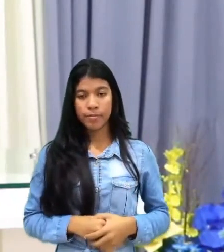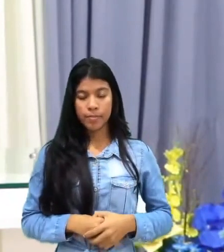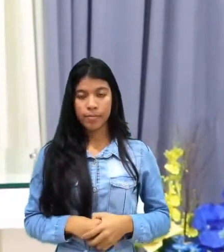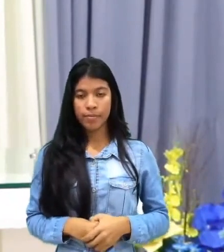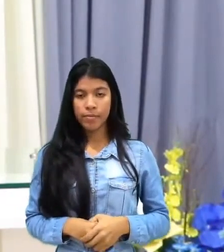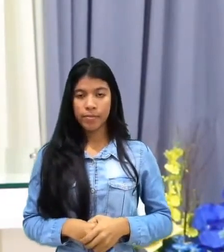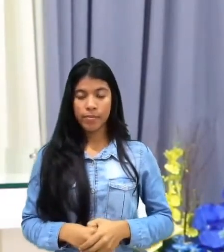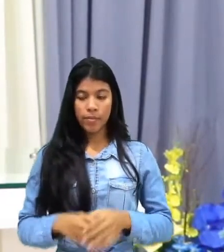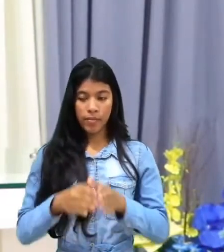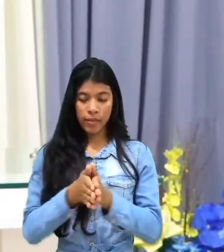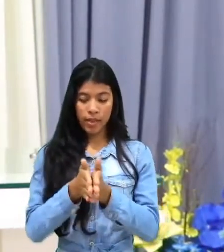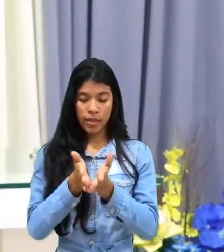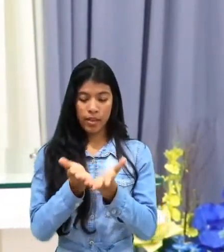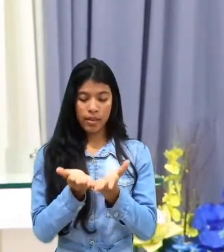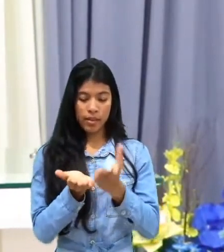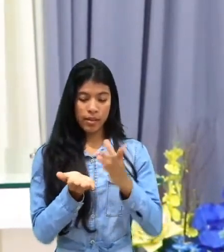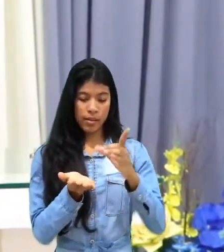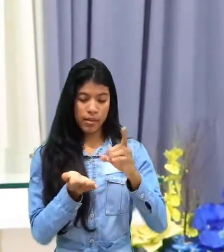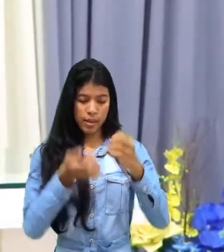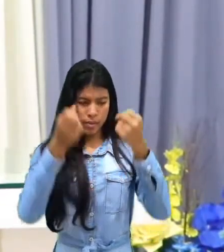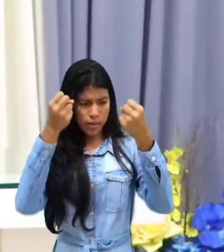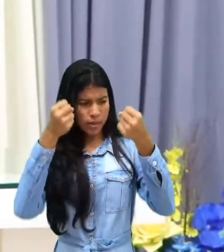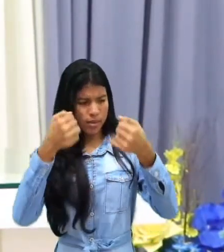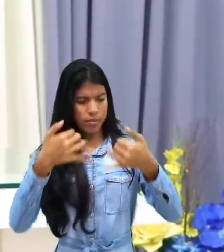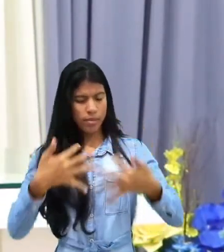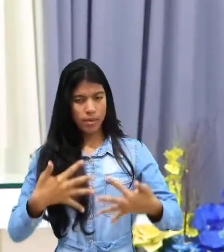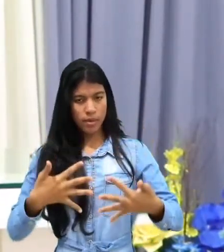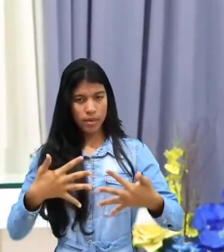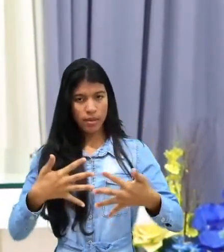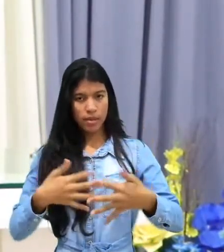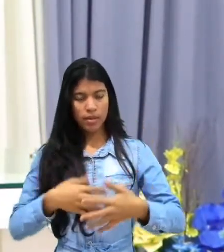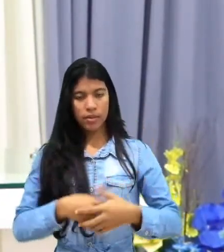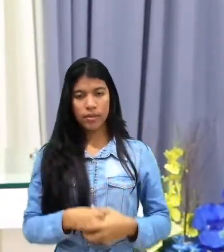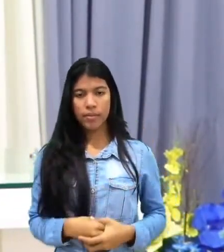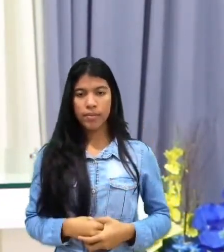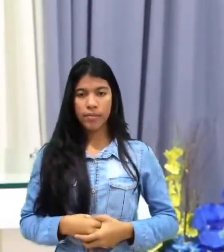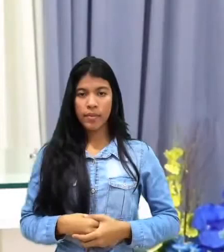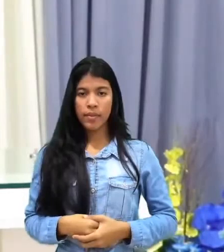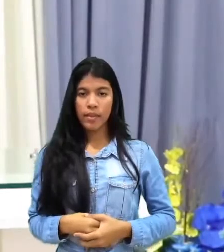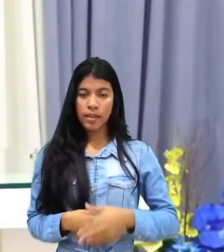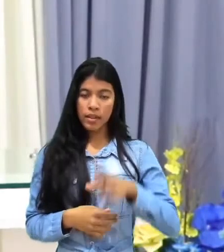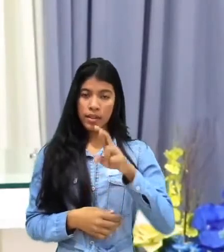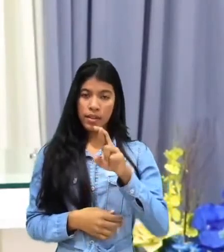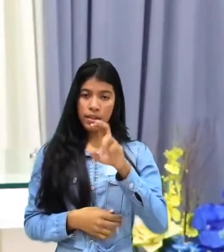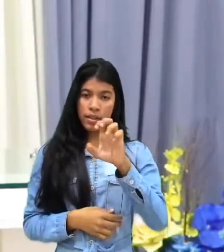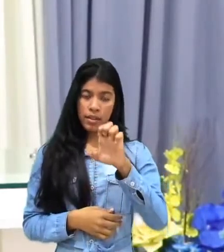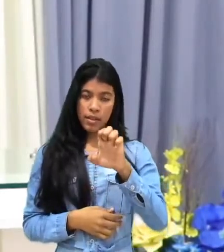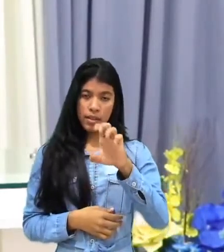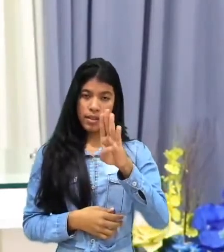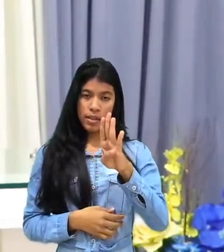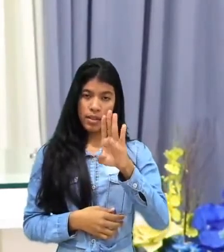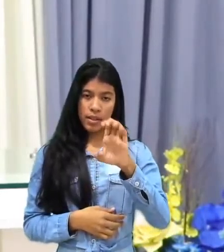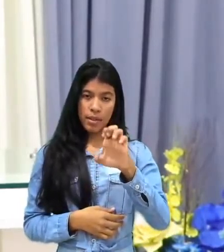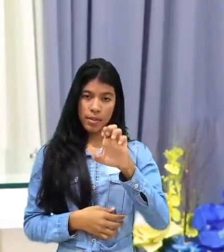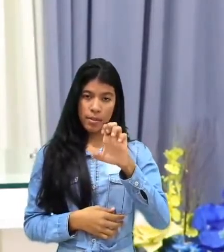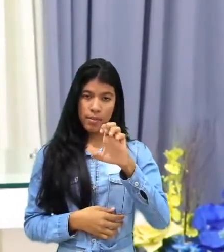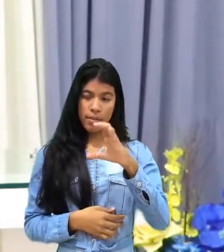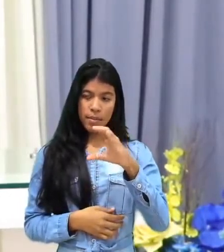A Bíblia diz que Rebeca amava